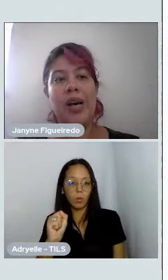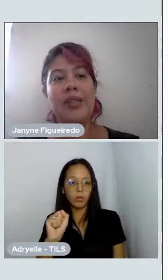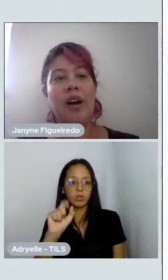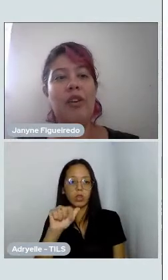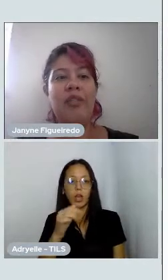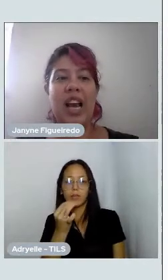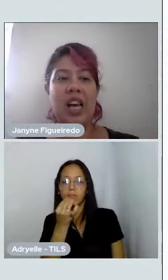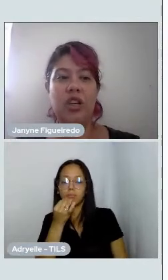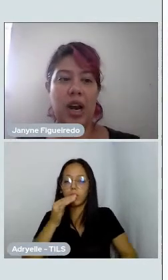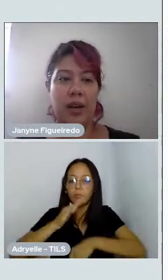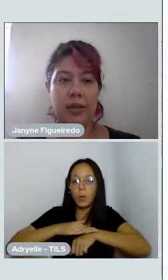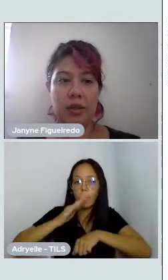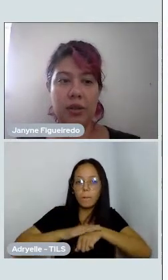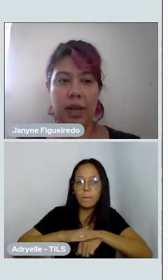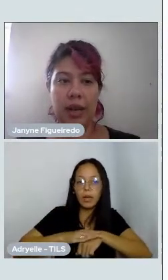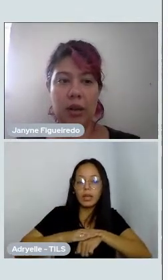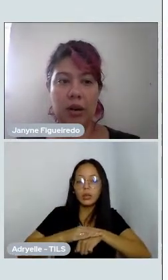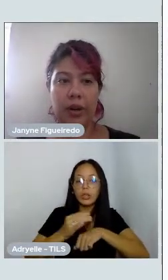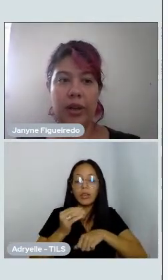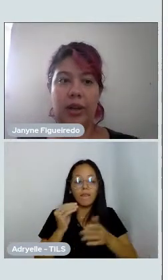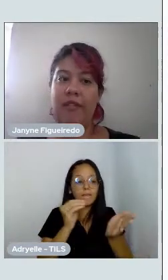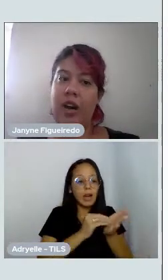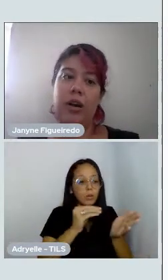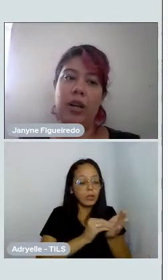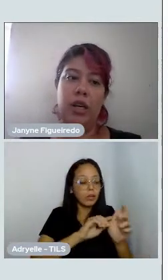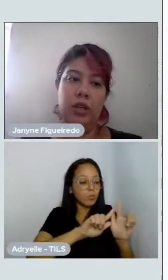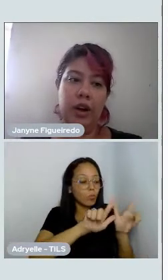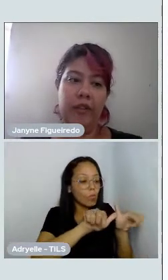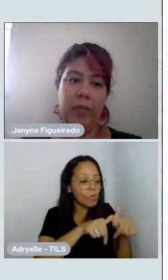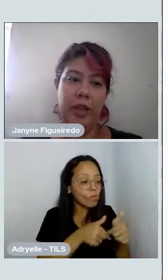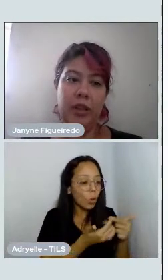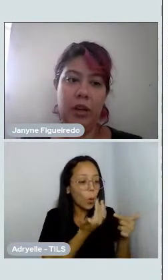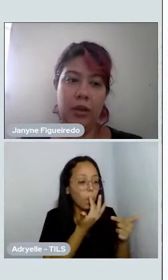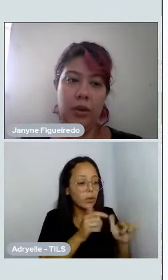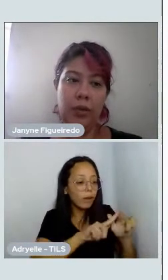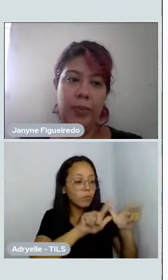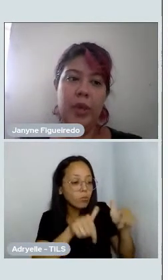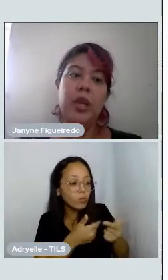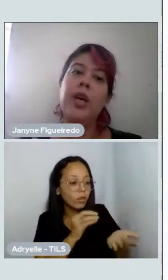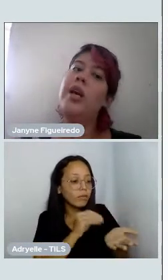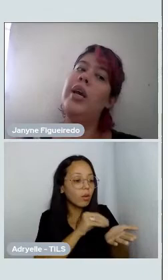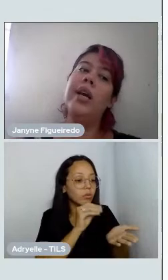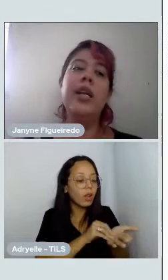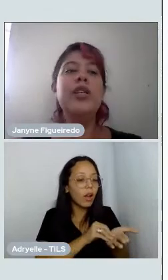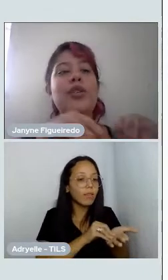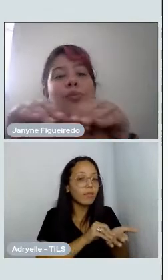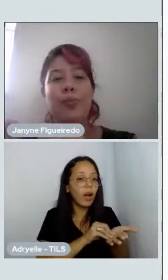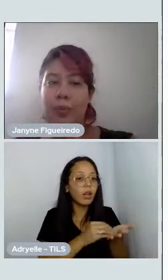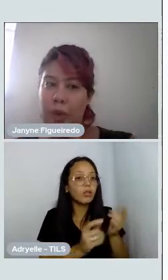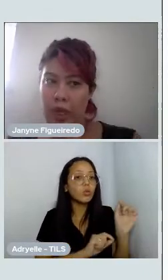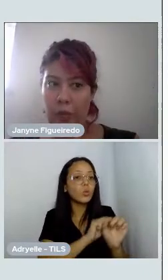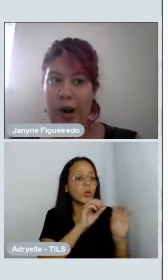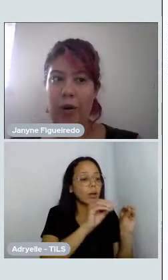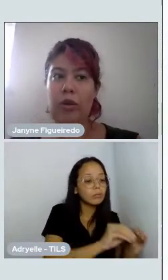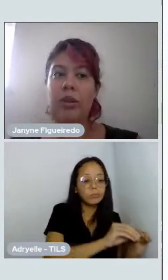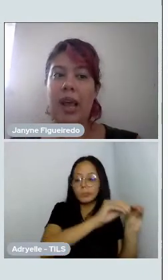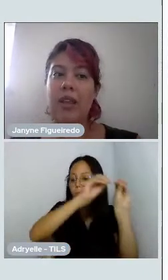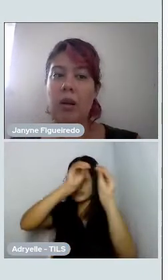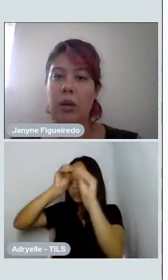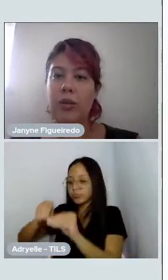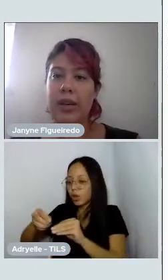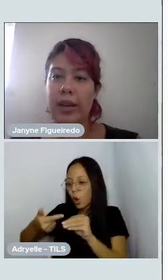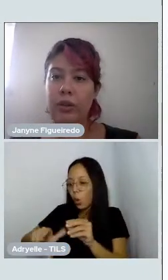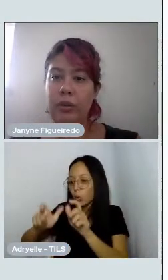alimentações passavam a ficar escassas no território que eles estavam habitando, eles iam para